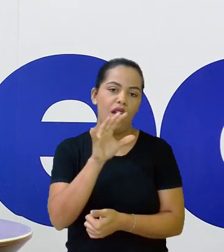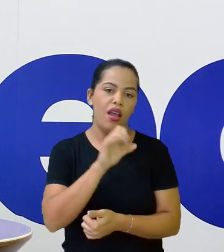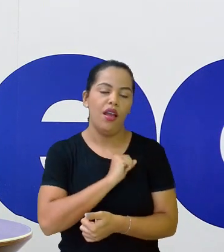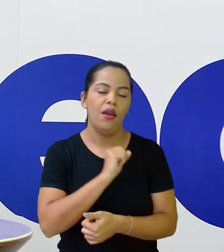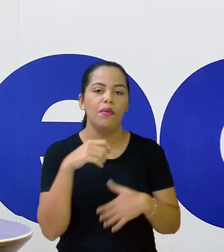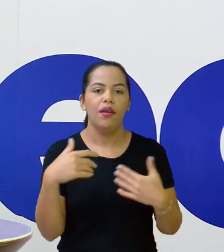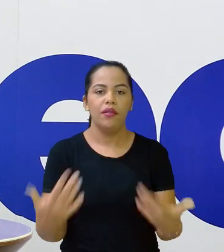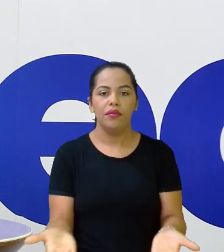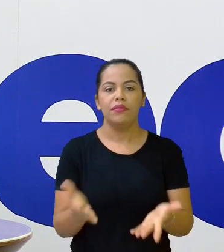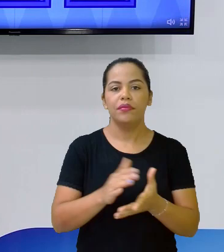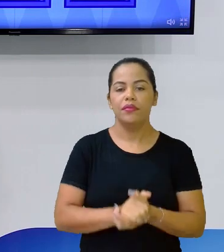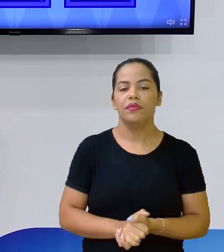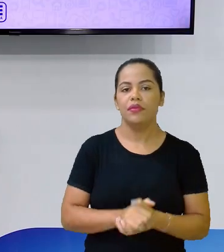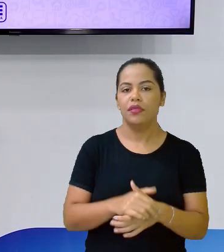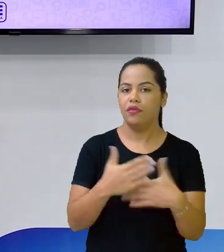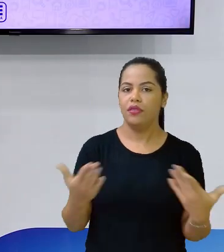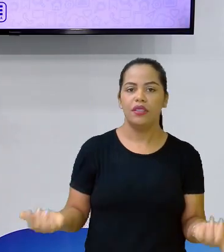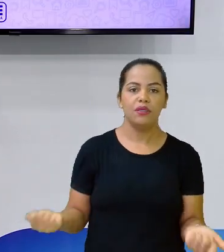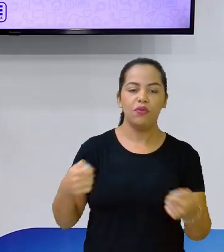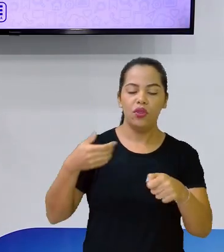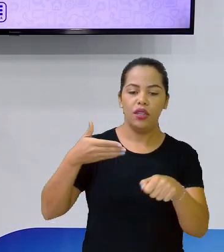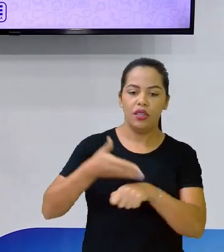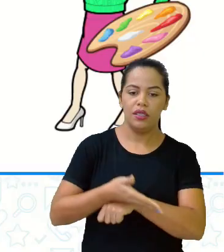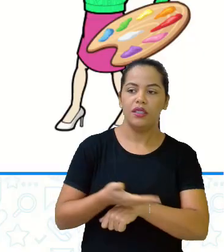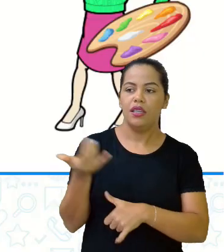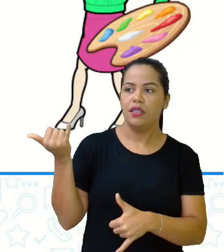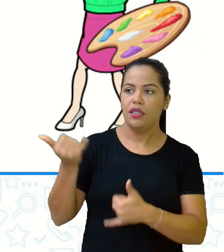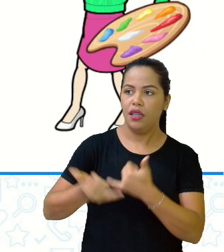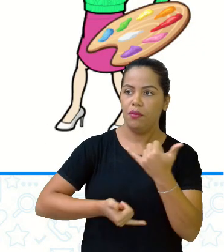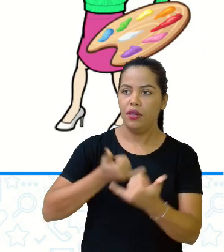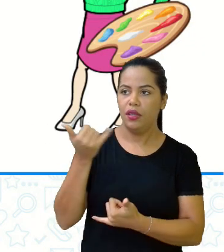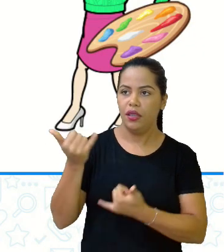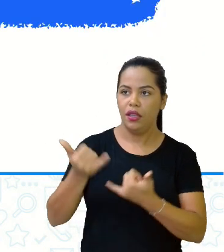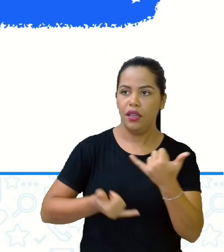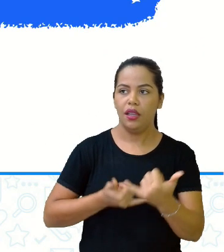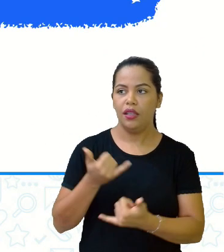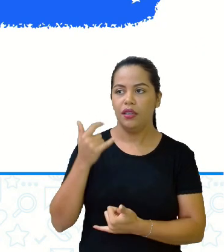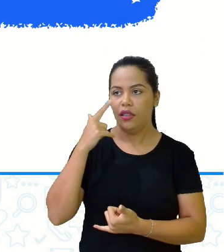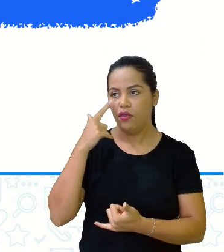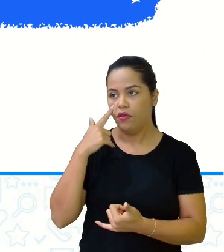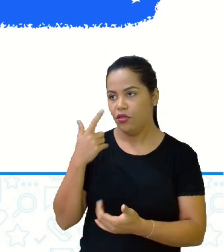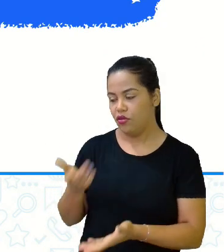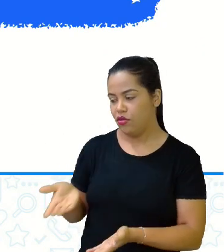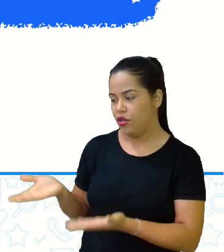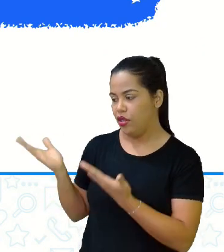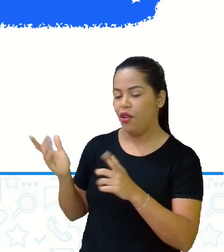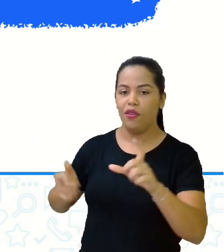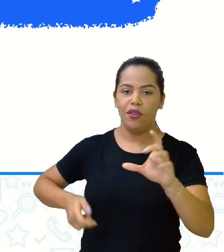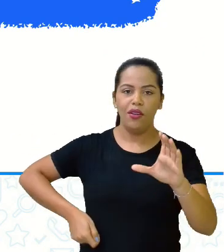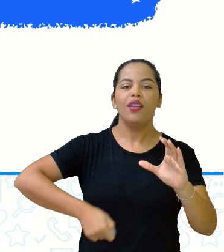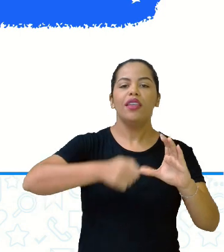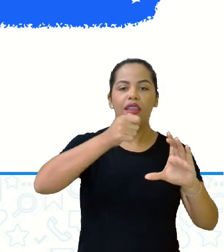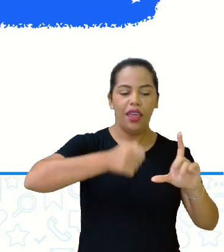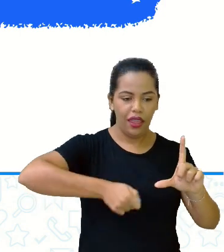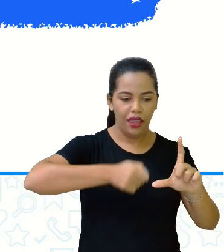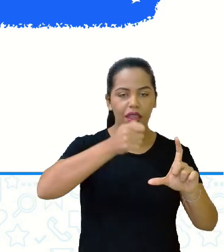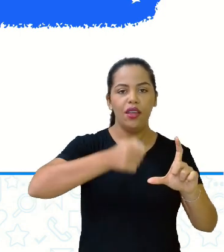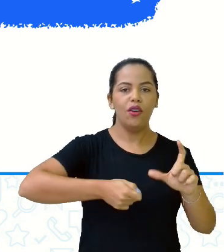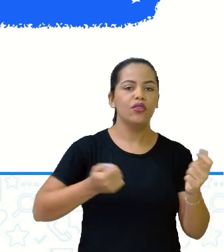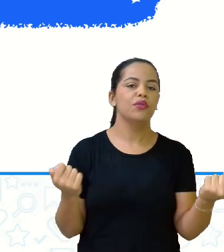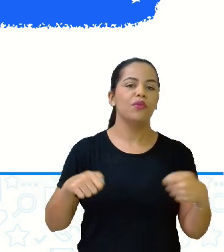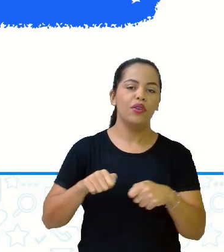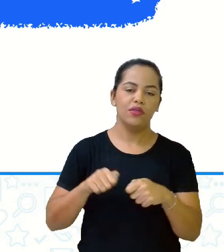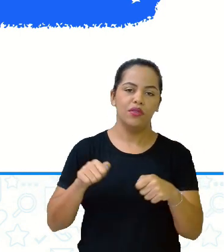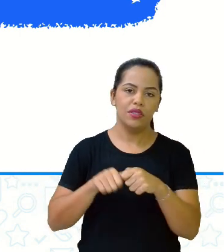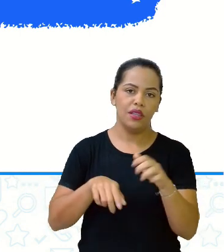aulas. Então, meus amores, vocês podem entrar lá no jogo, olhando aqui o QR Code, olha, vocês podem fazer as suas perguntas lá